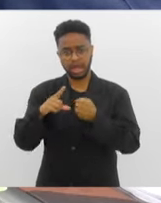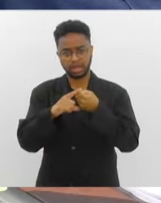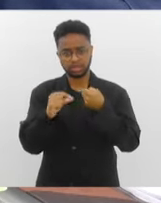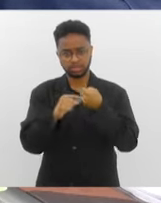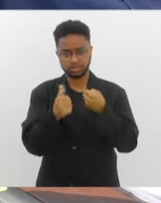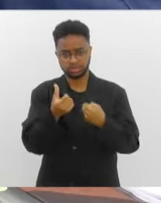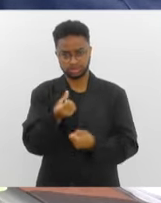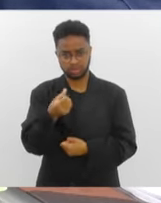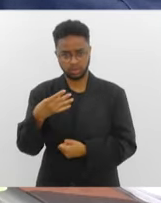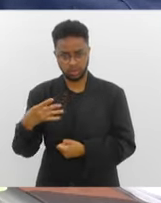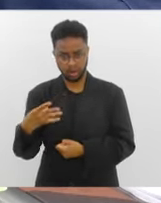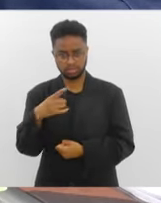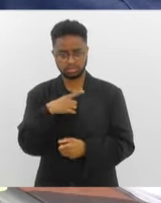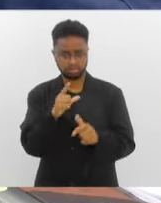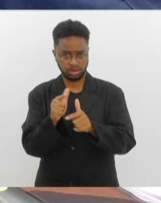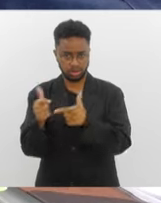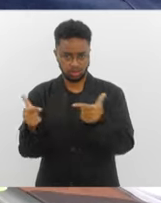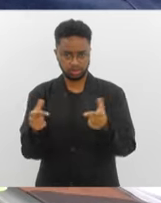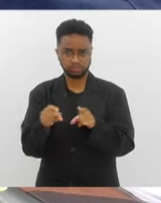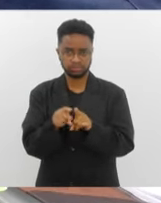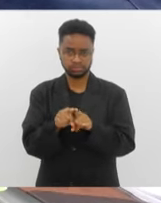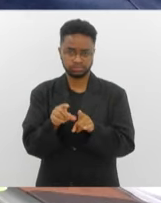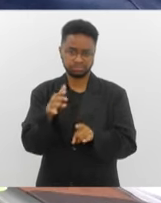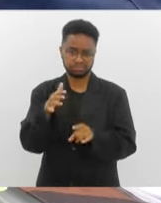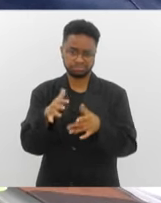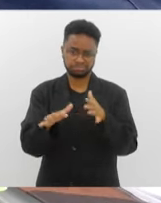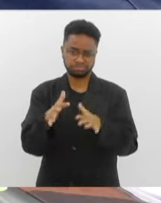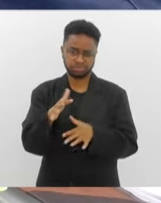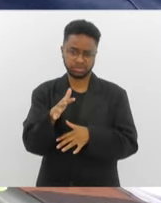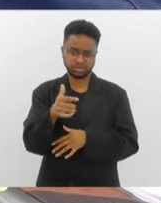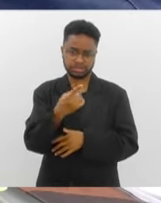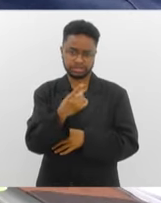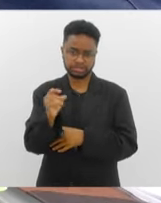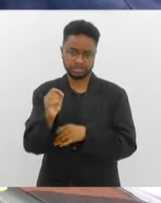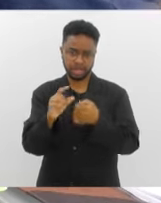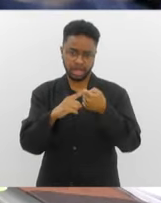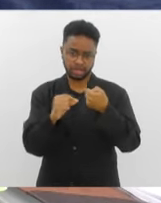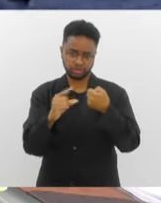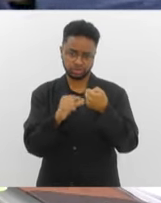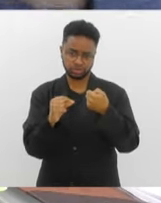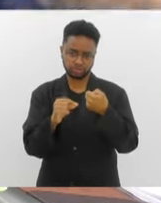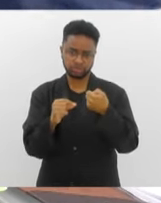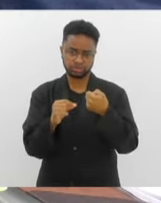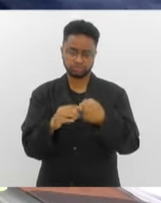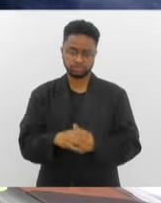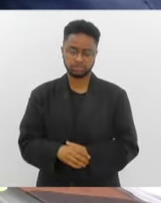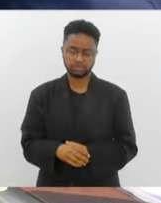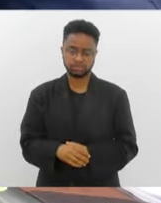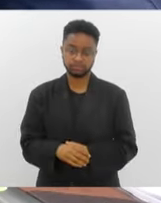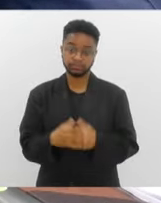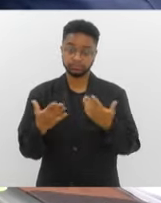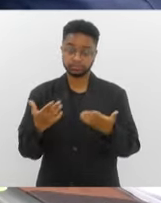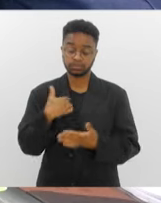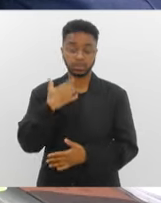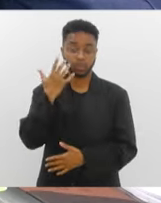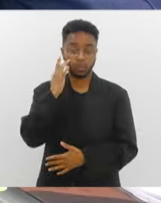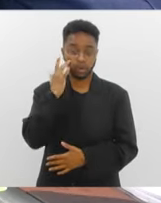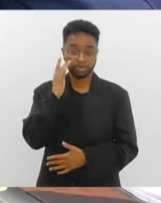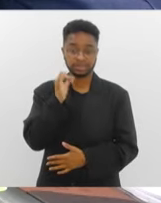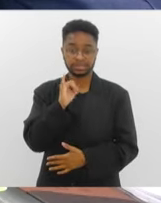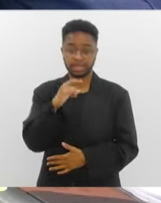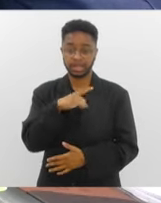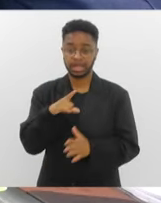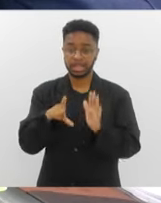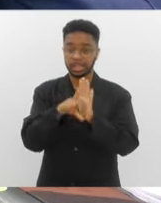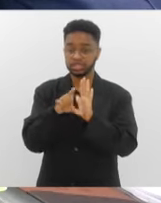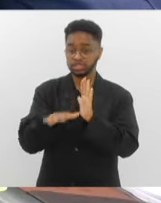aí vai. Tem talvez 100 artigos, cento e poucos artigos. Eu acho que, havendo uma lei